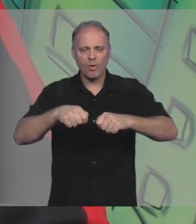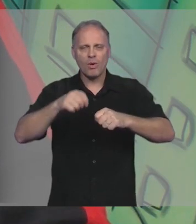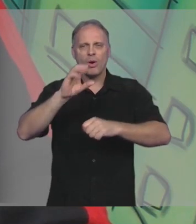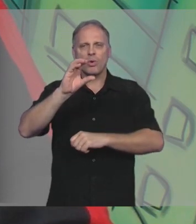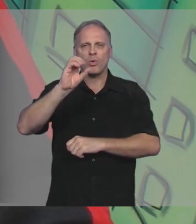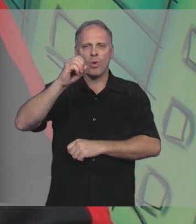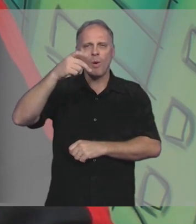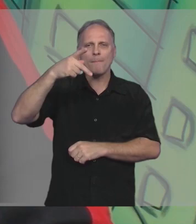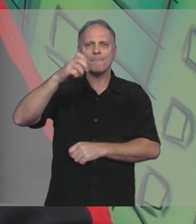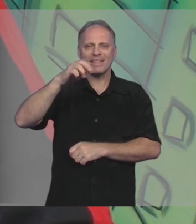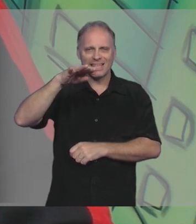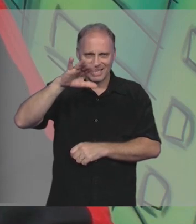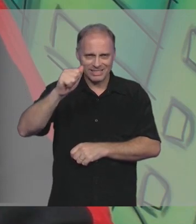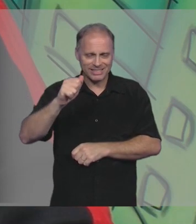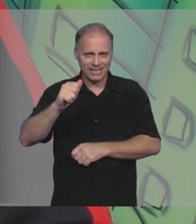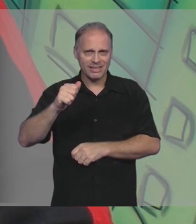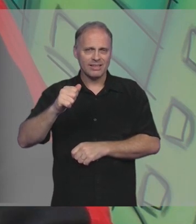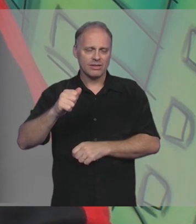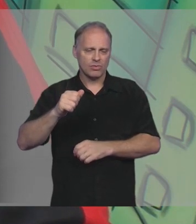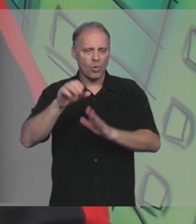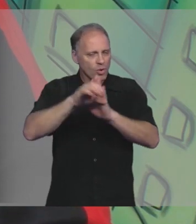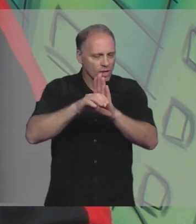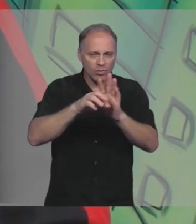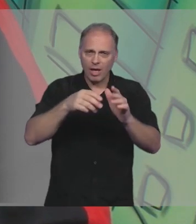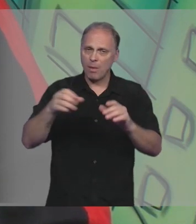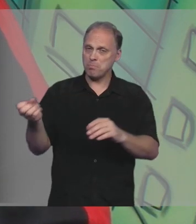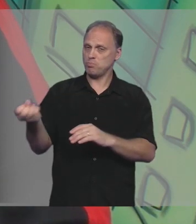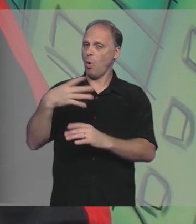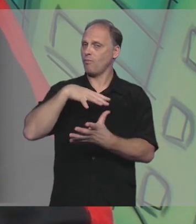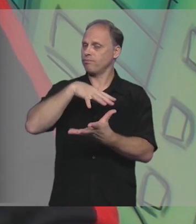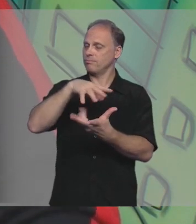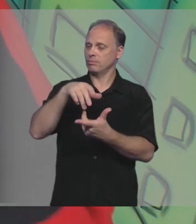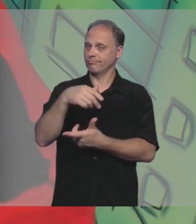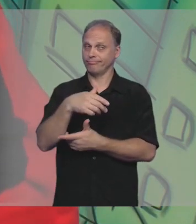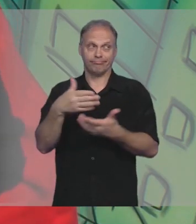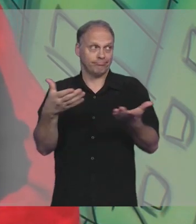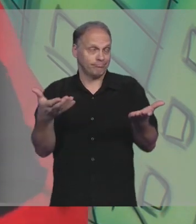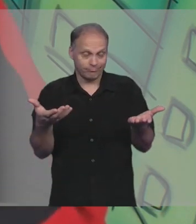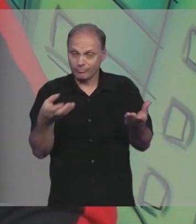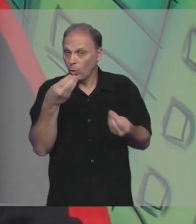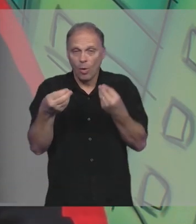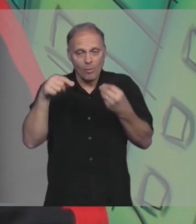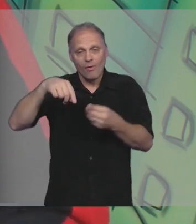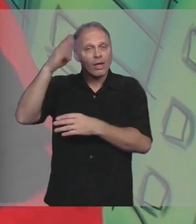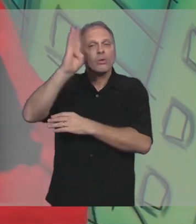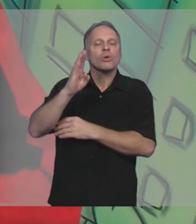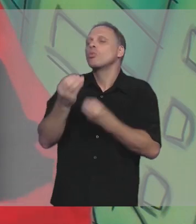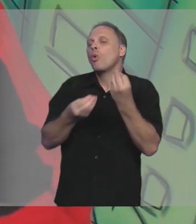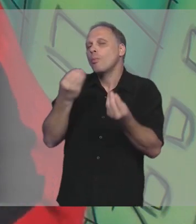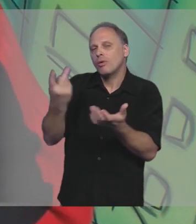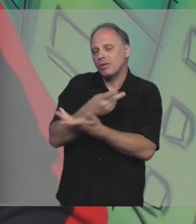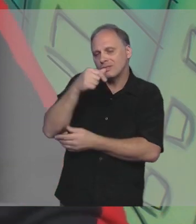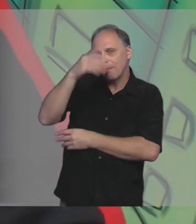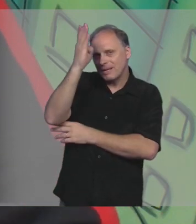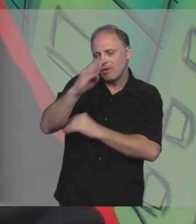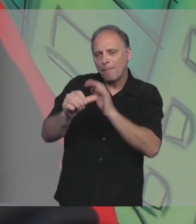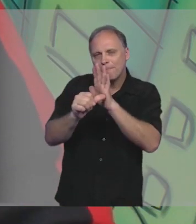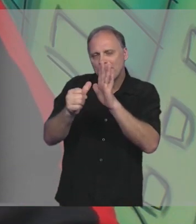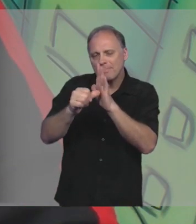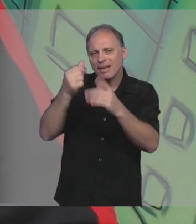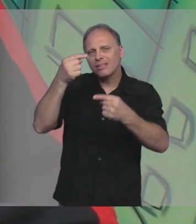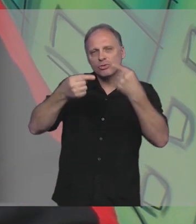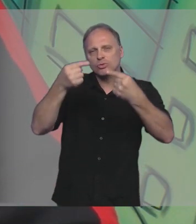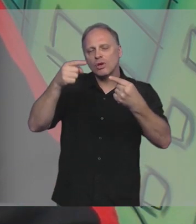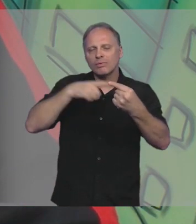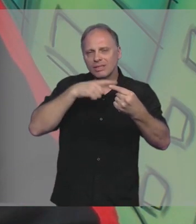ela também é uma novidade no mundo, tá? Como é que ela chega no Brasil? A primeira discussão que aconteceu